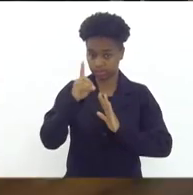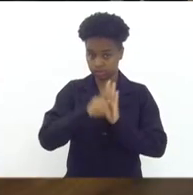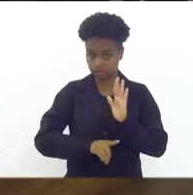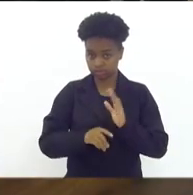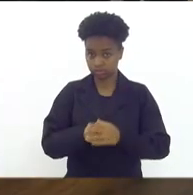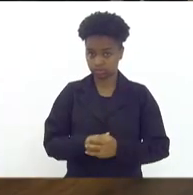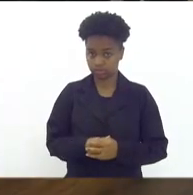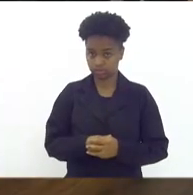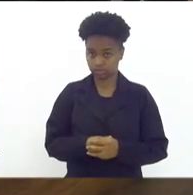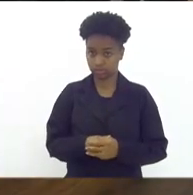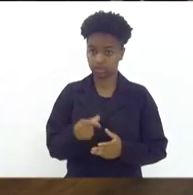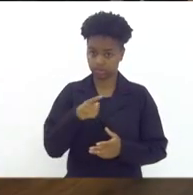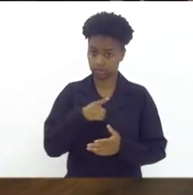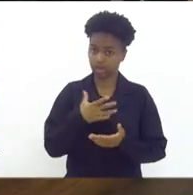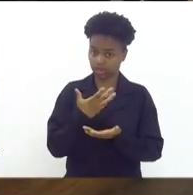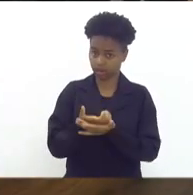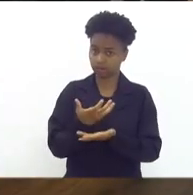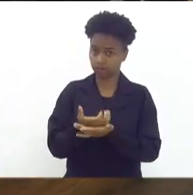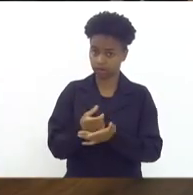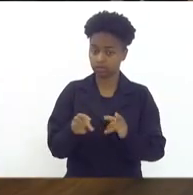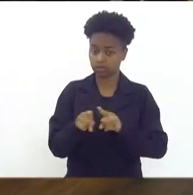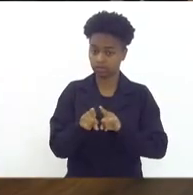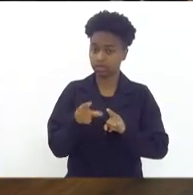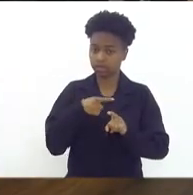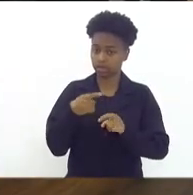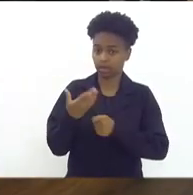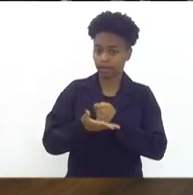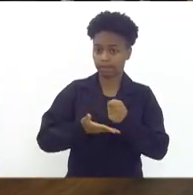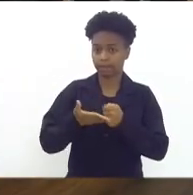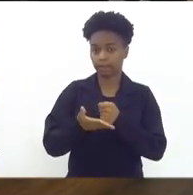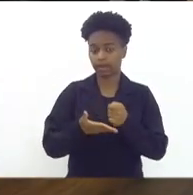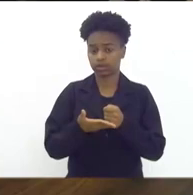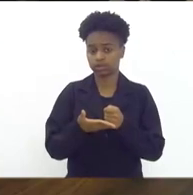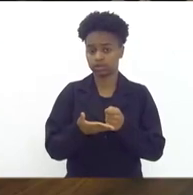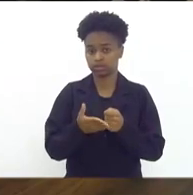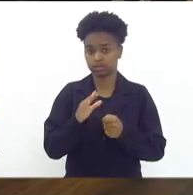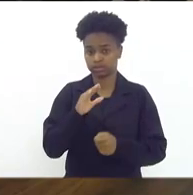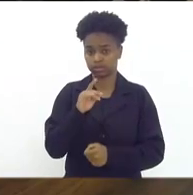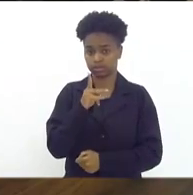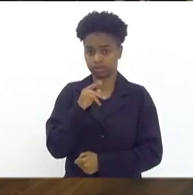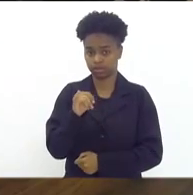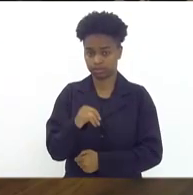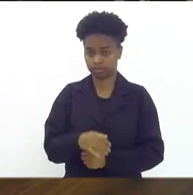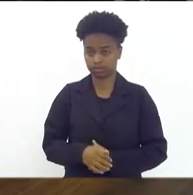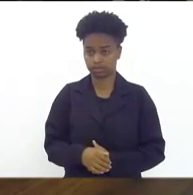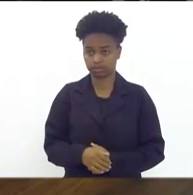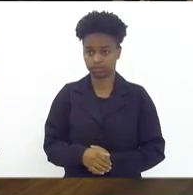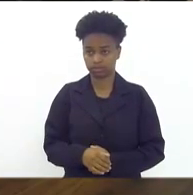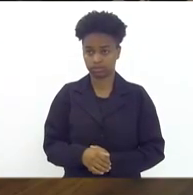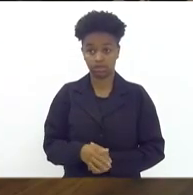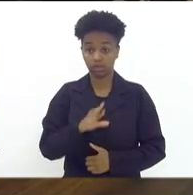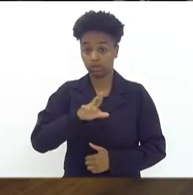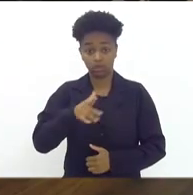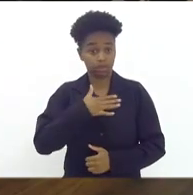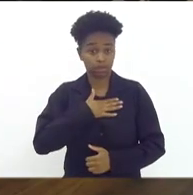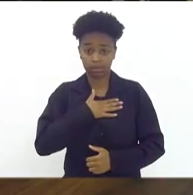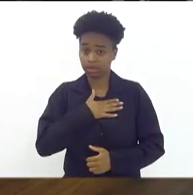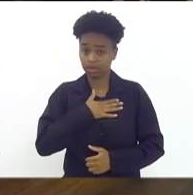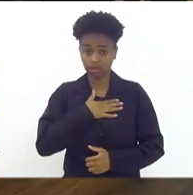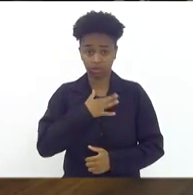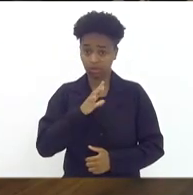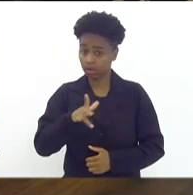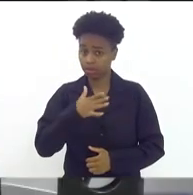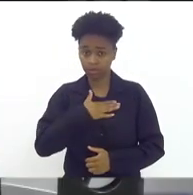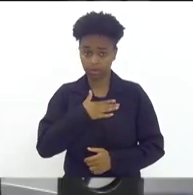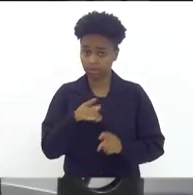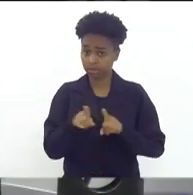excelência Tá tudo gravado e faz parte da base de da base mas não é a mim nem